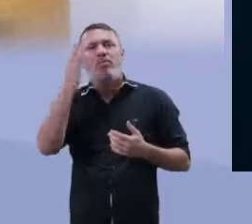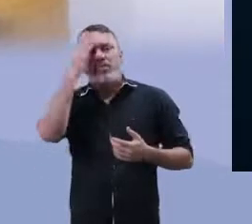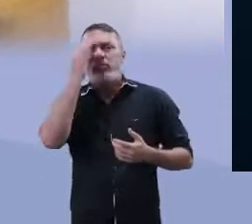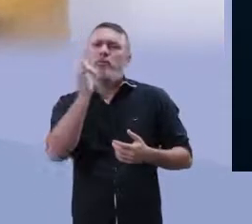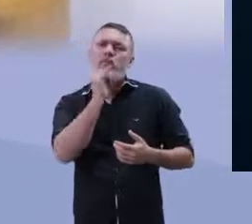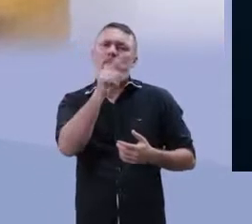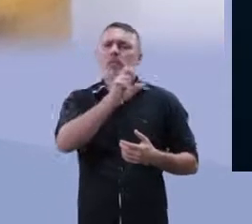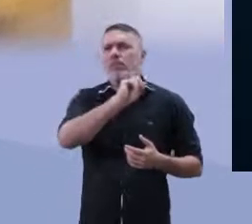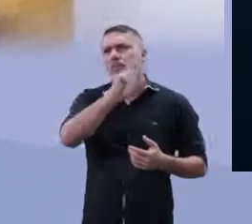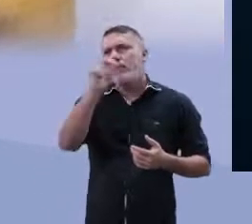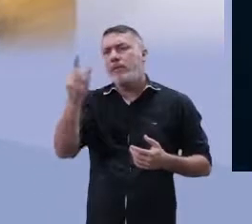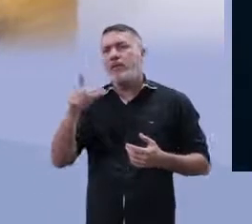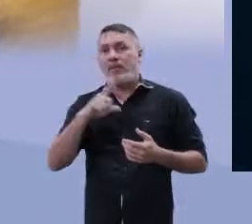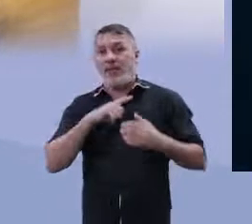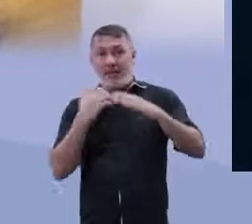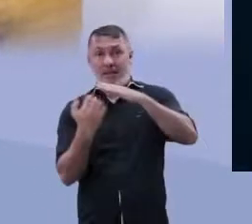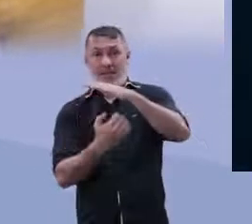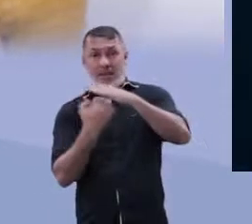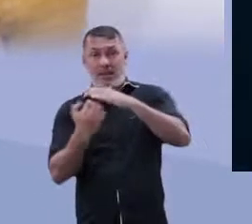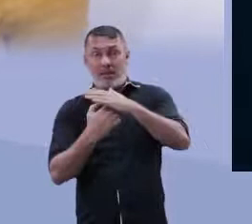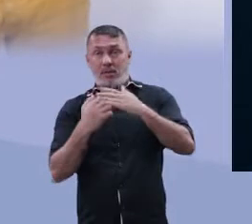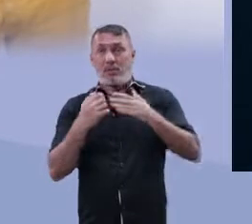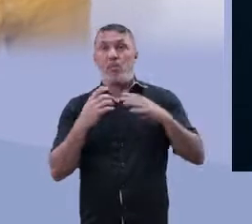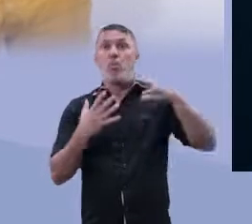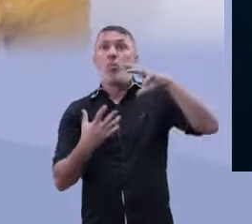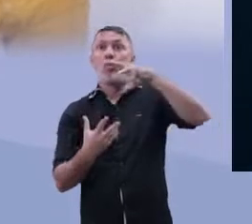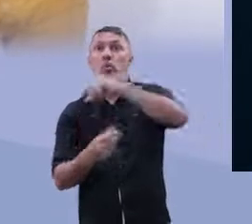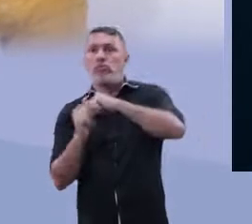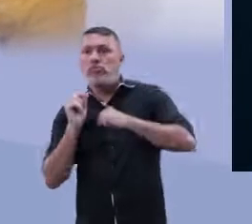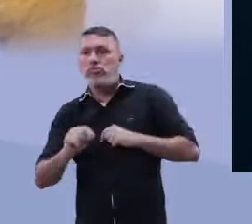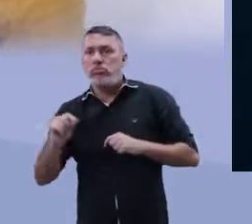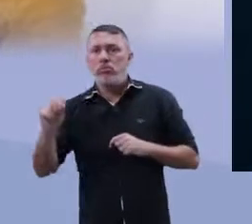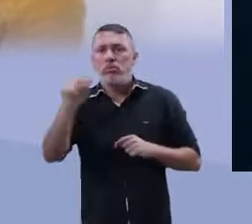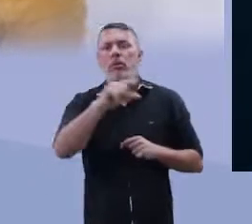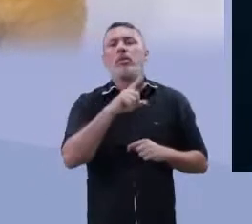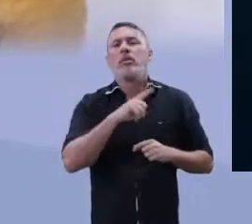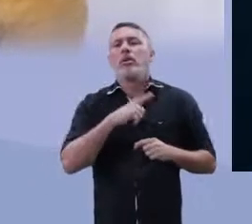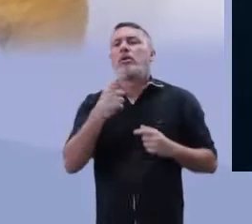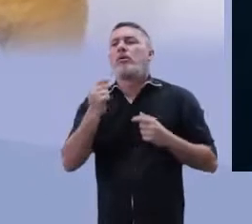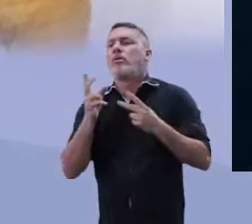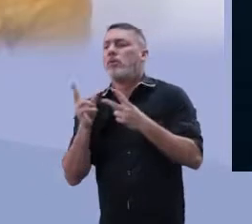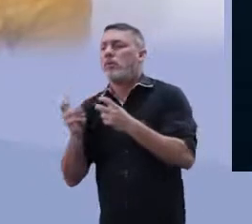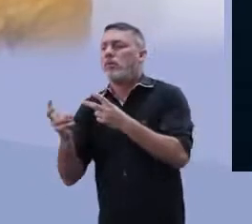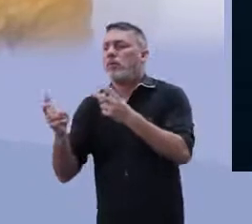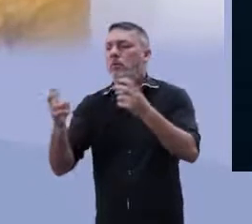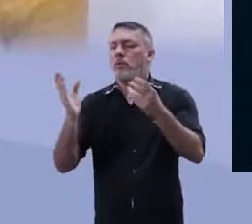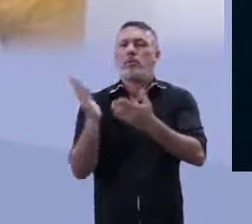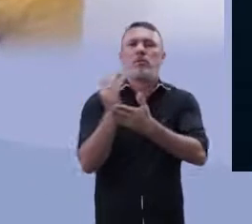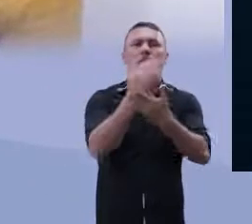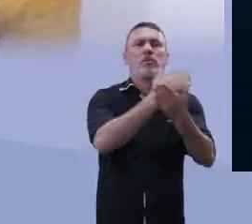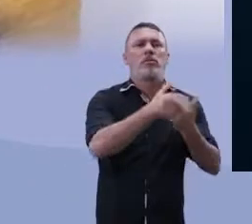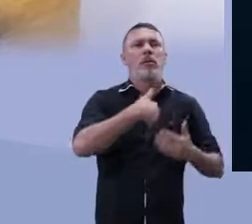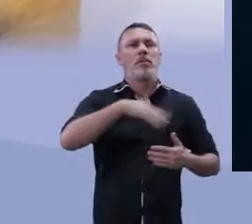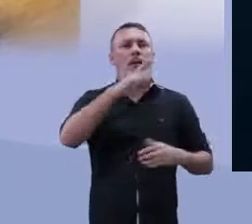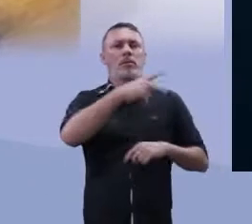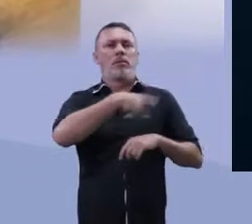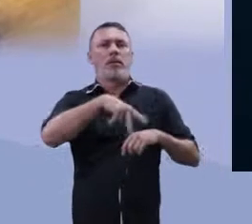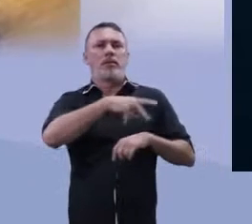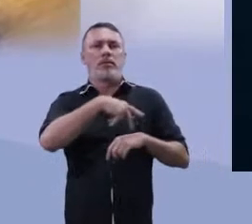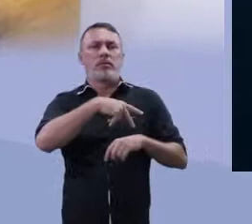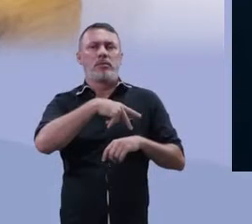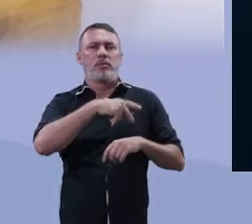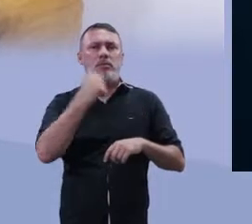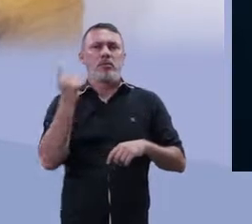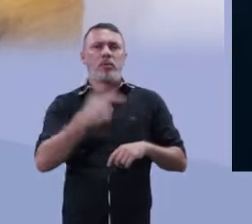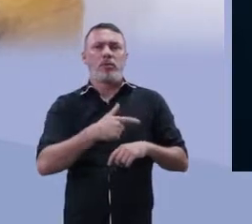você ver, por exemplo, empresas trans e multinacionais instaladas pelo mundo, onde a sua arrecadação às vezes é maior do que o PIB daquele país. Né? E